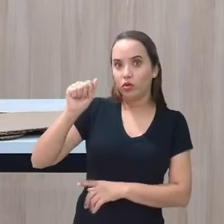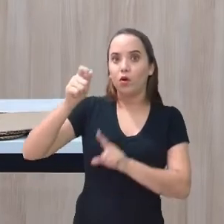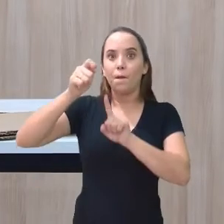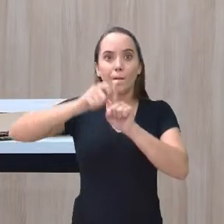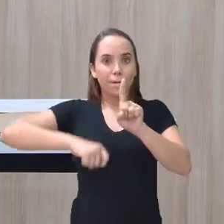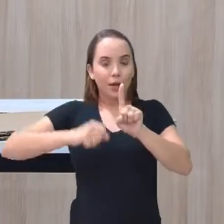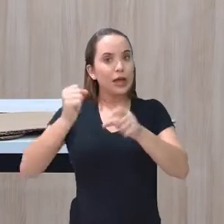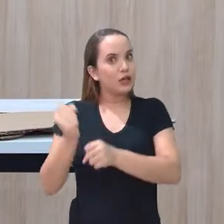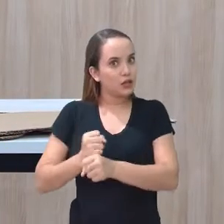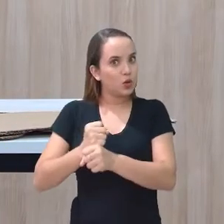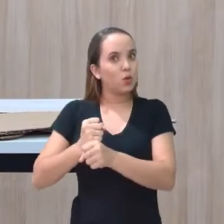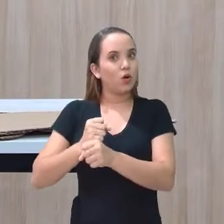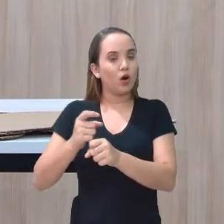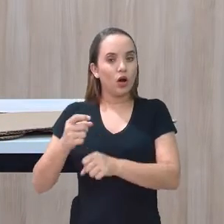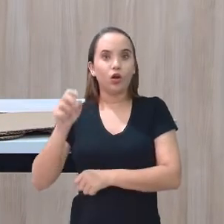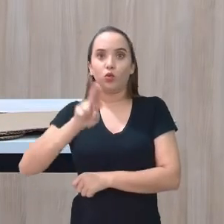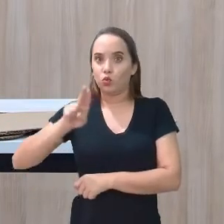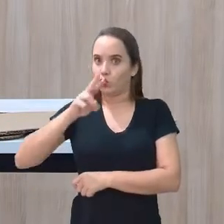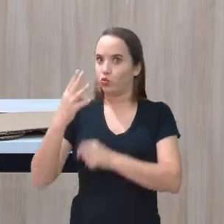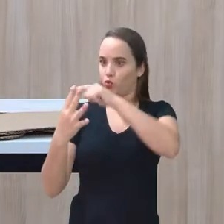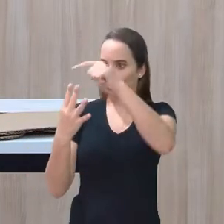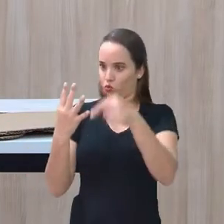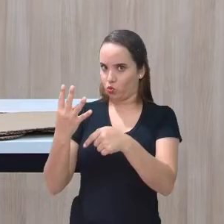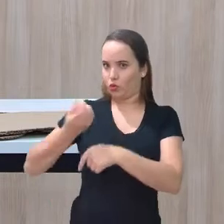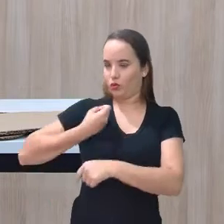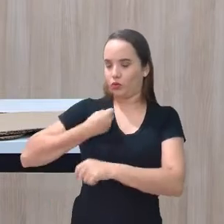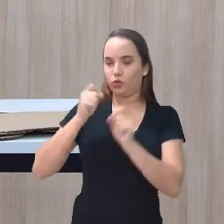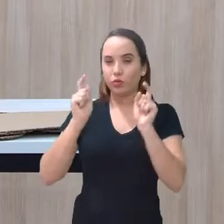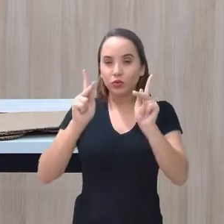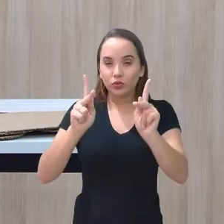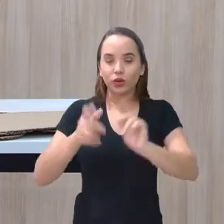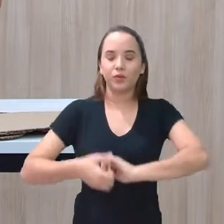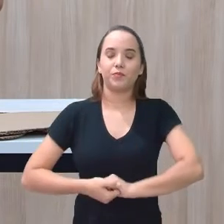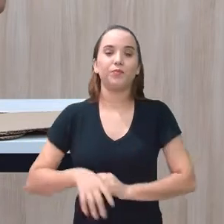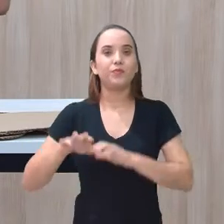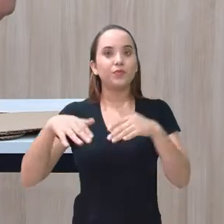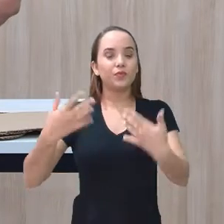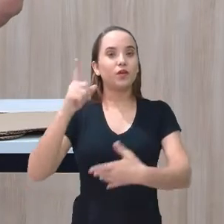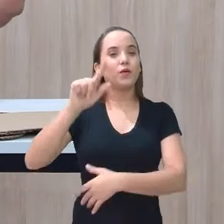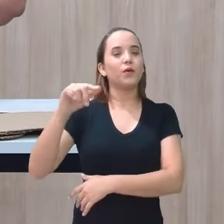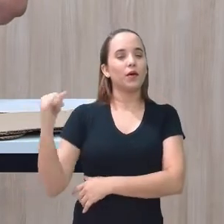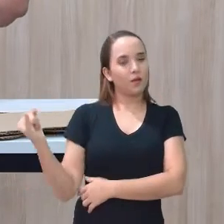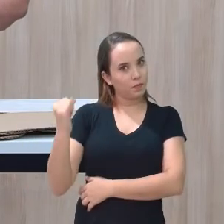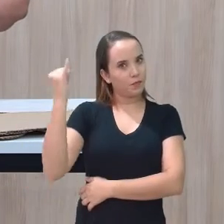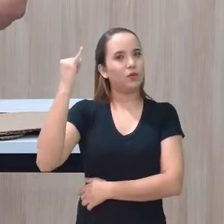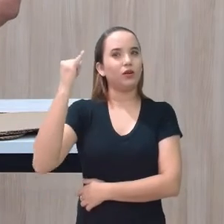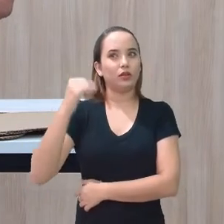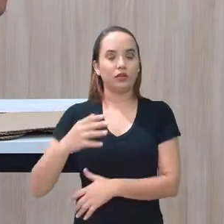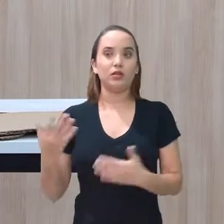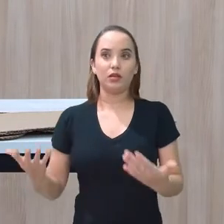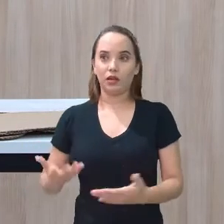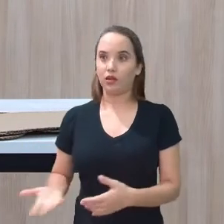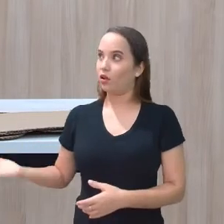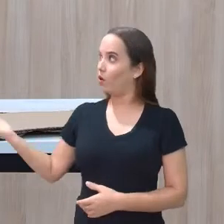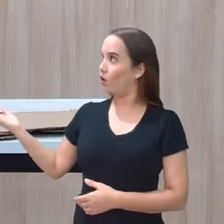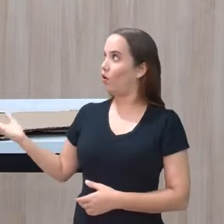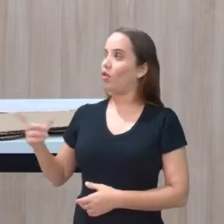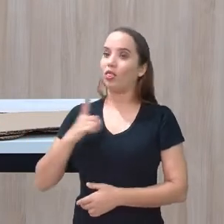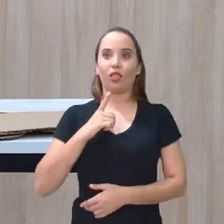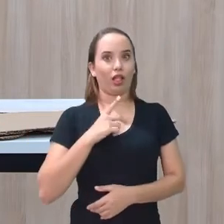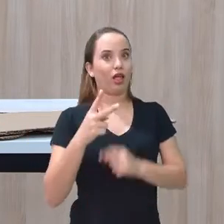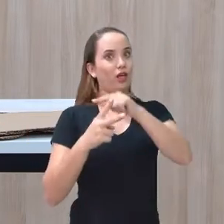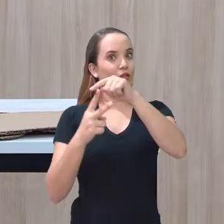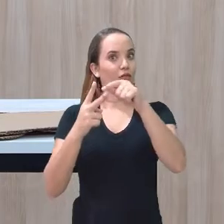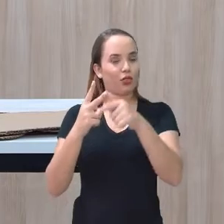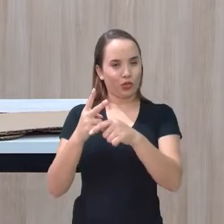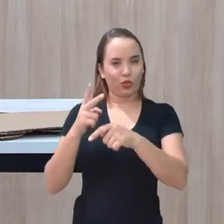ano, o ano com os 4 dígitos, né? Então, é muito importante e aí vocês já estão com 2 QR Codes aí na tela